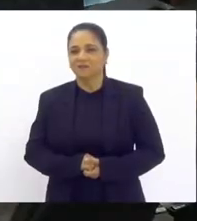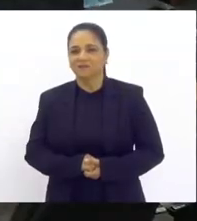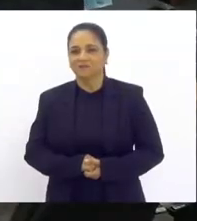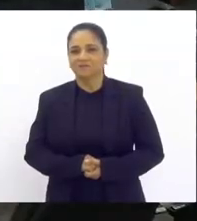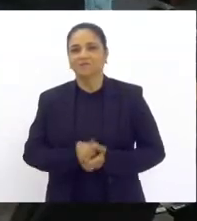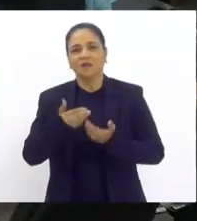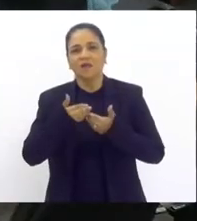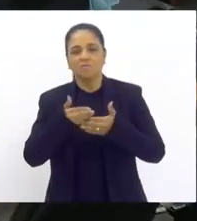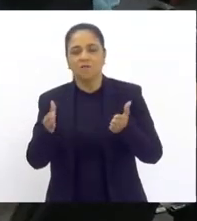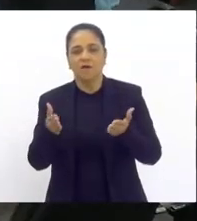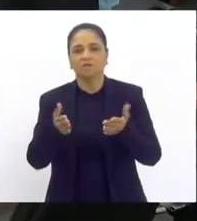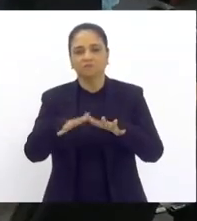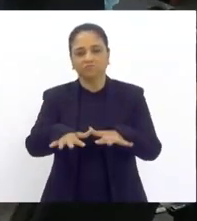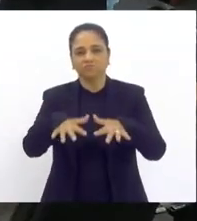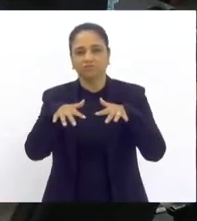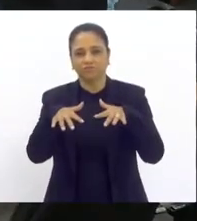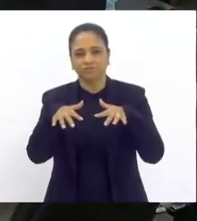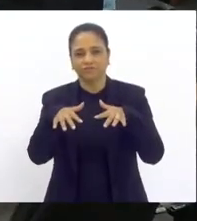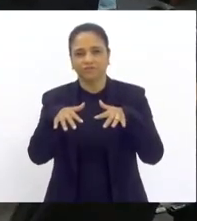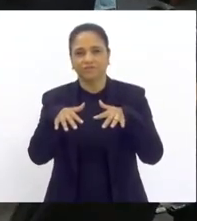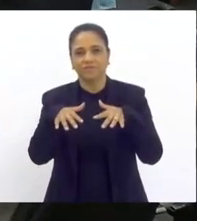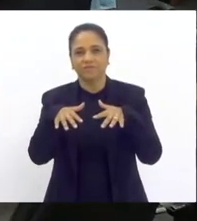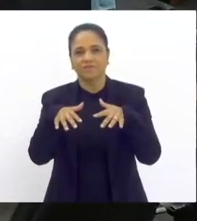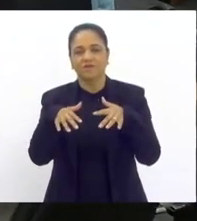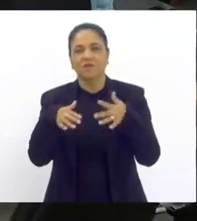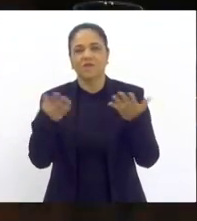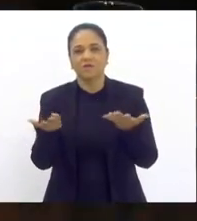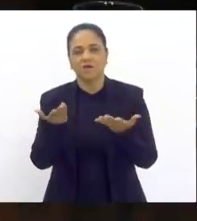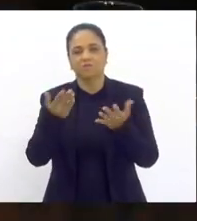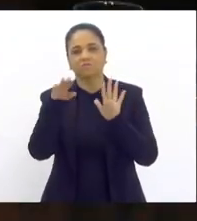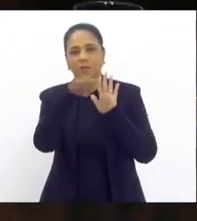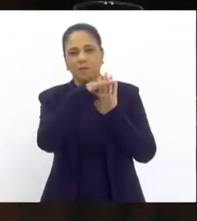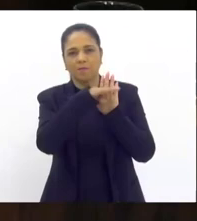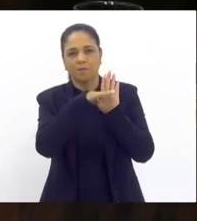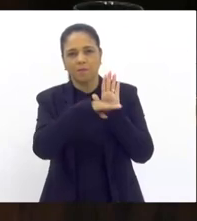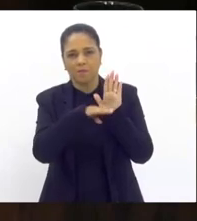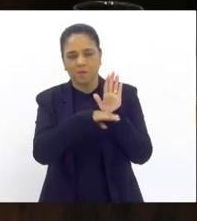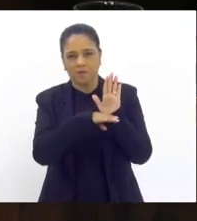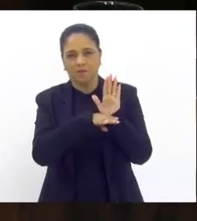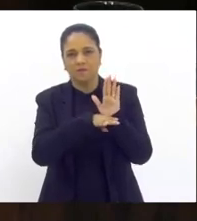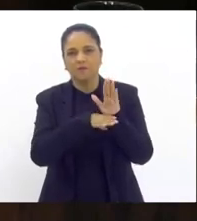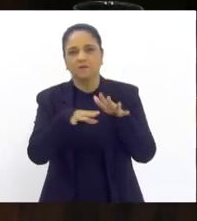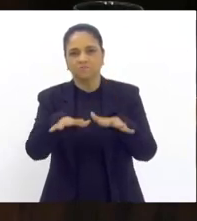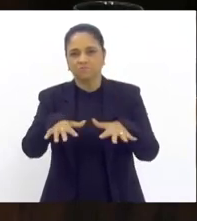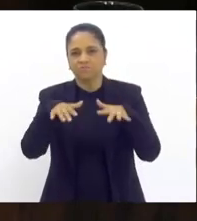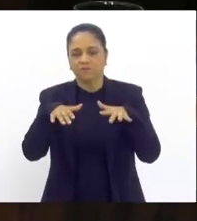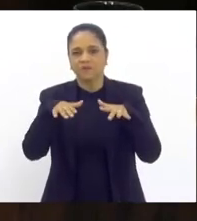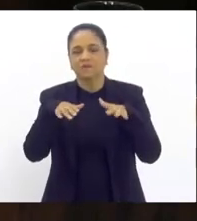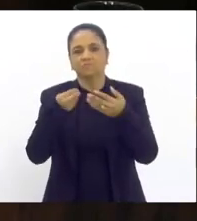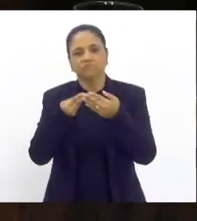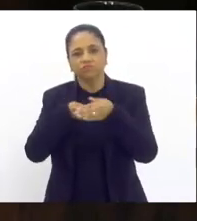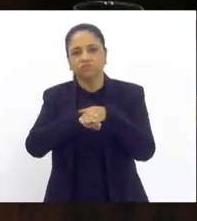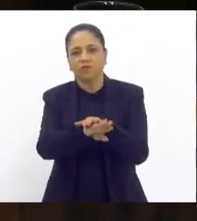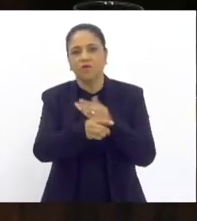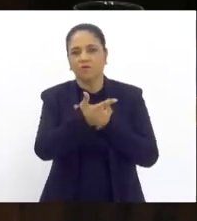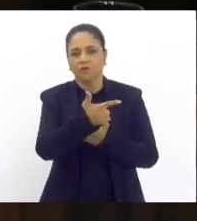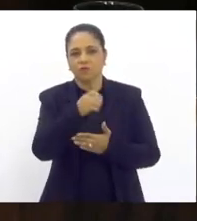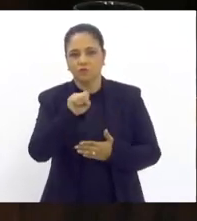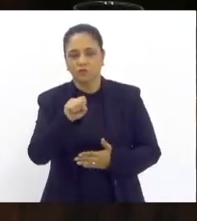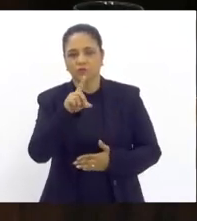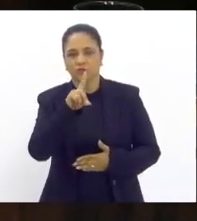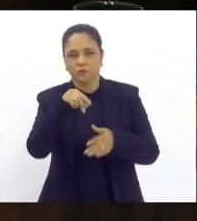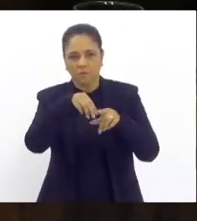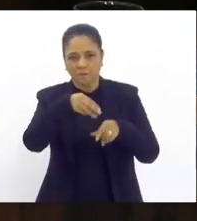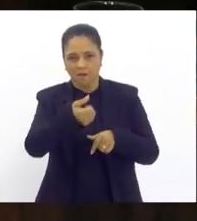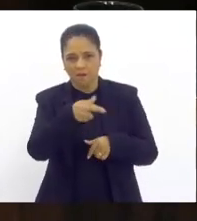Está reaberta a sessão. Passa-se a ordem do dia. Sessão ordinária do dia 28 de